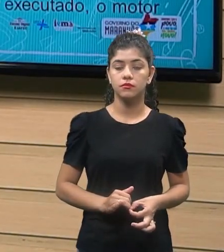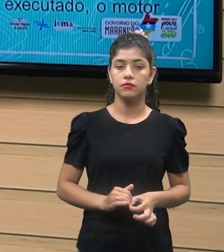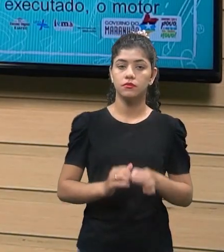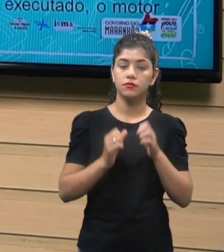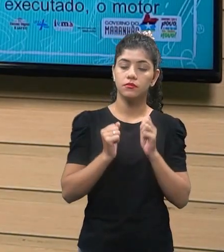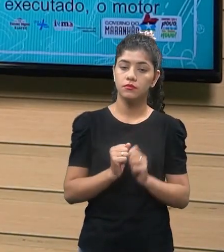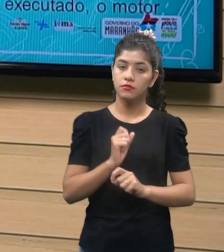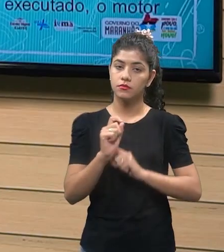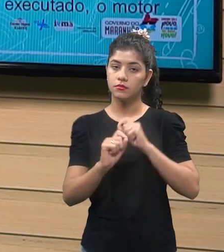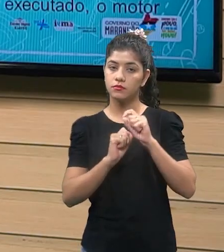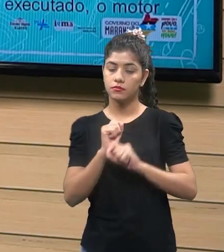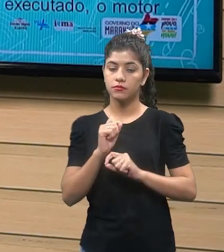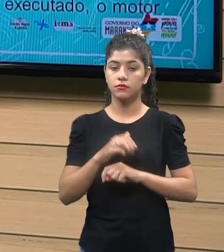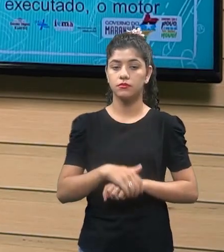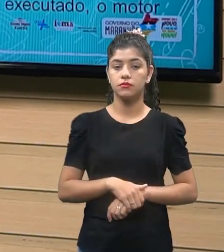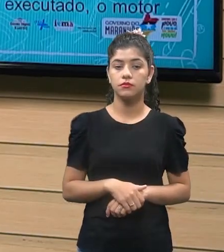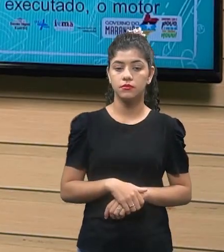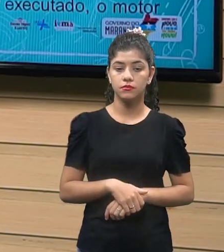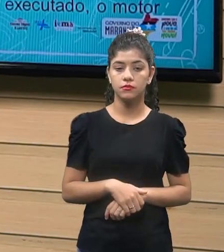ser